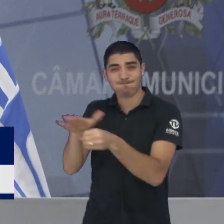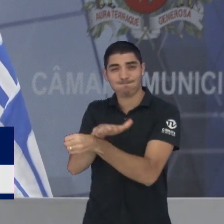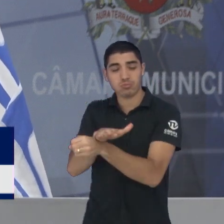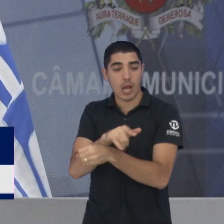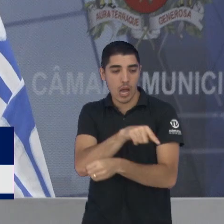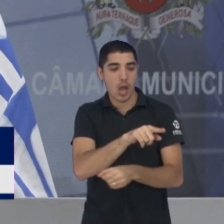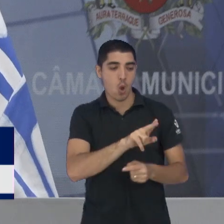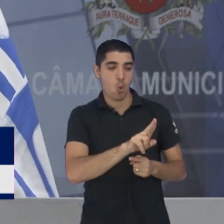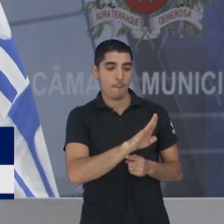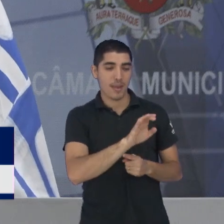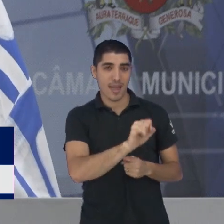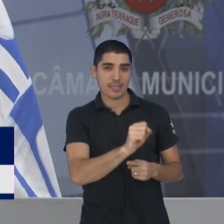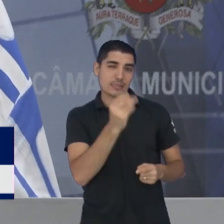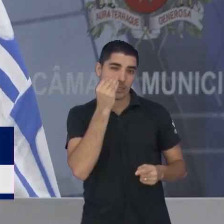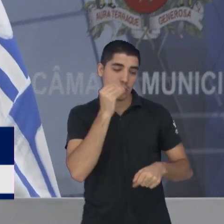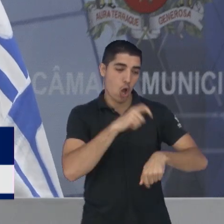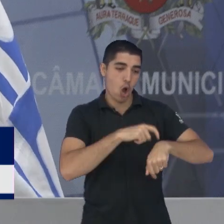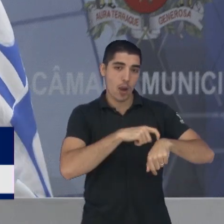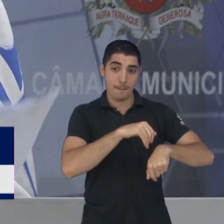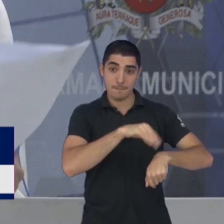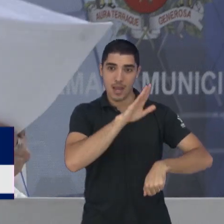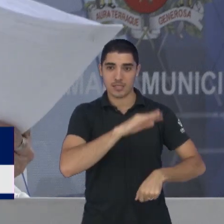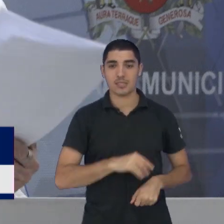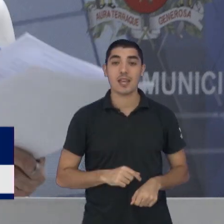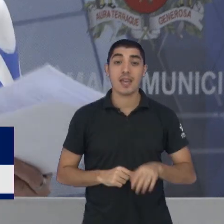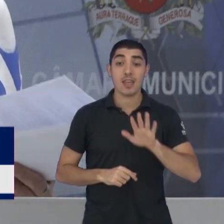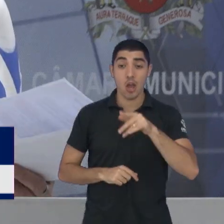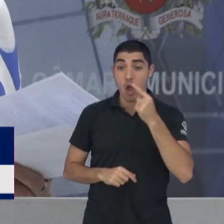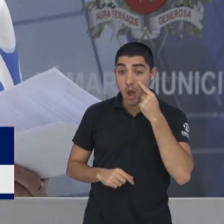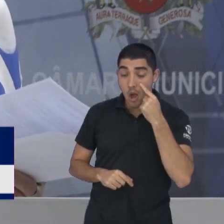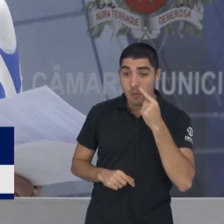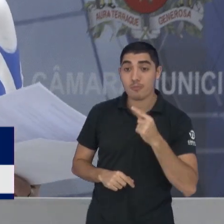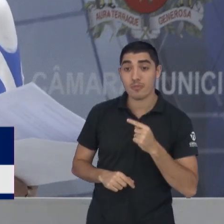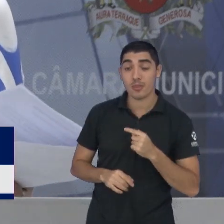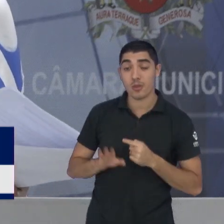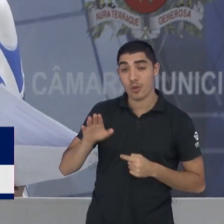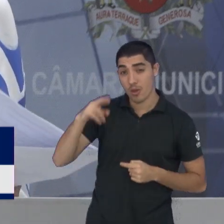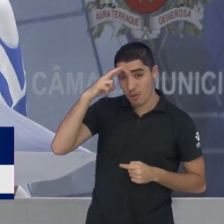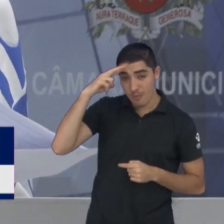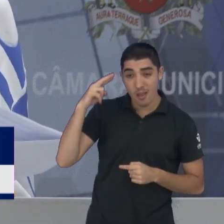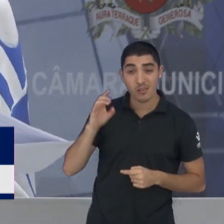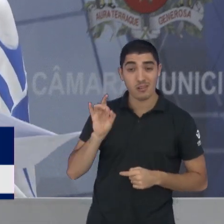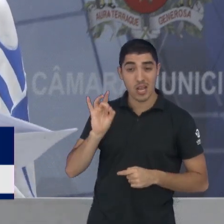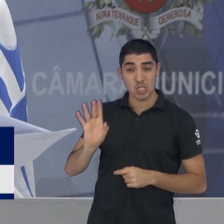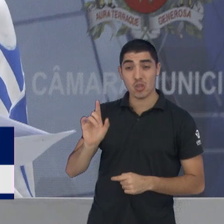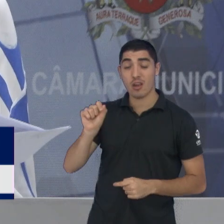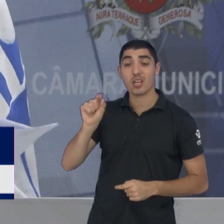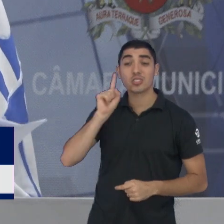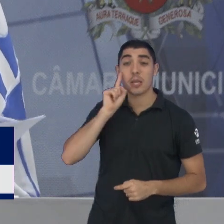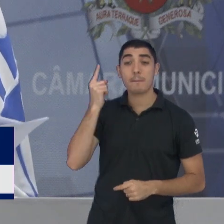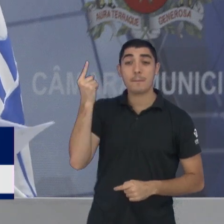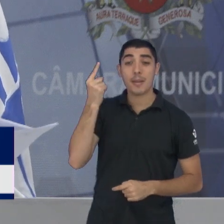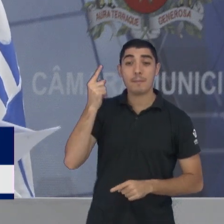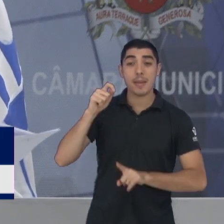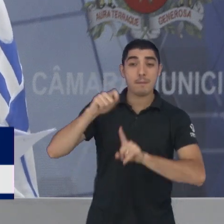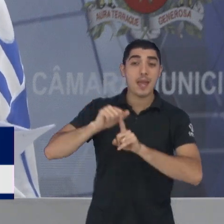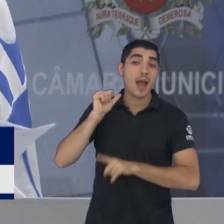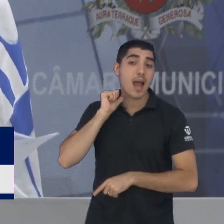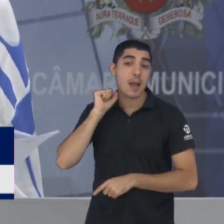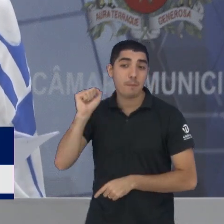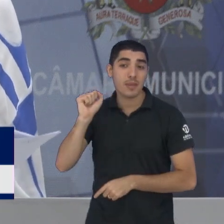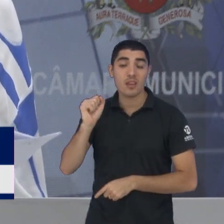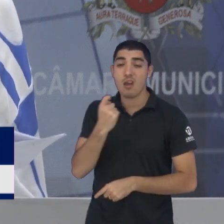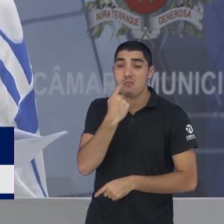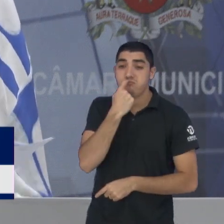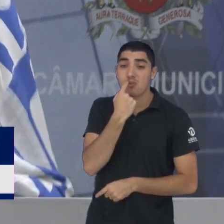Campos, creia, Roberto, só a partir de 1º de abril vão fazer uma prorrogação de uma